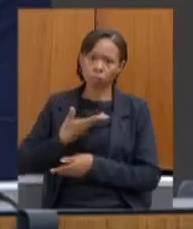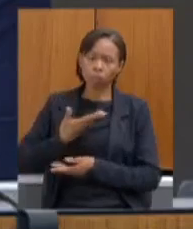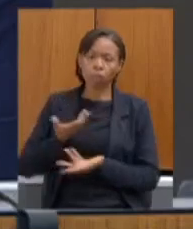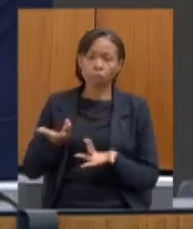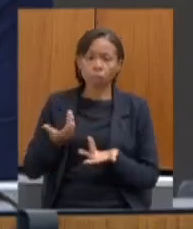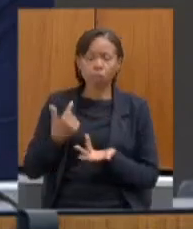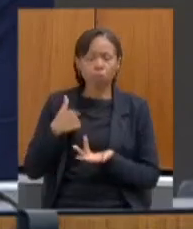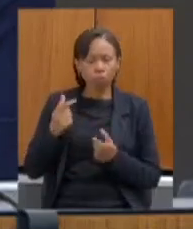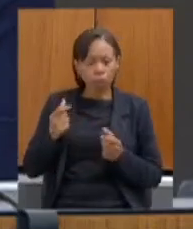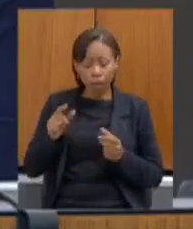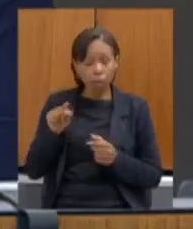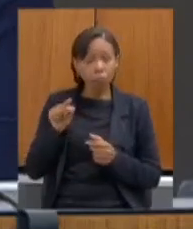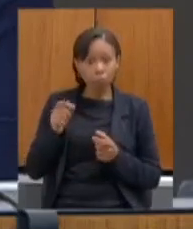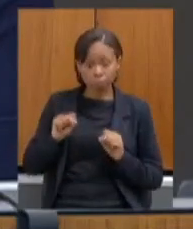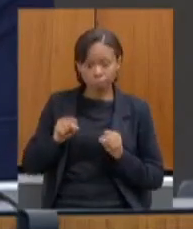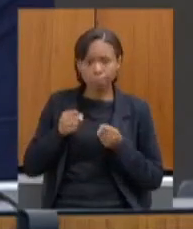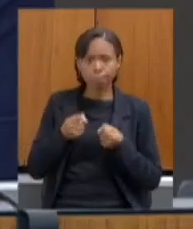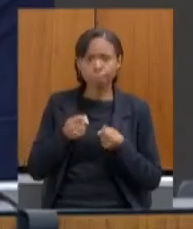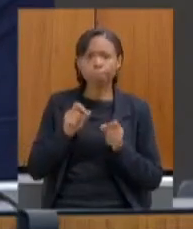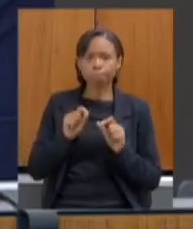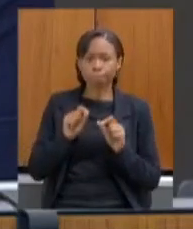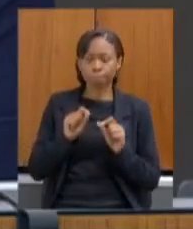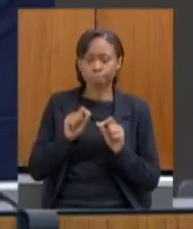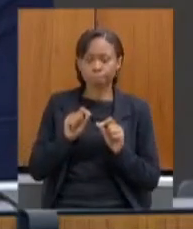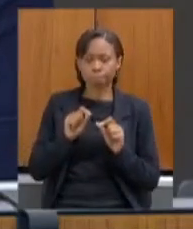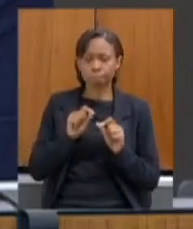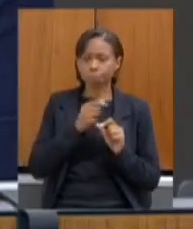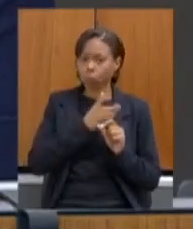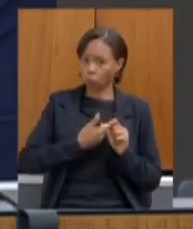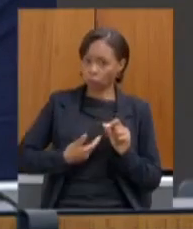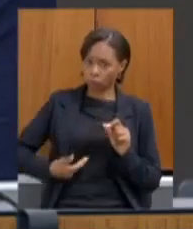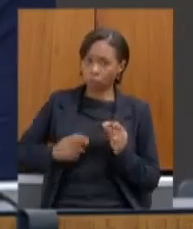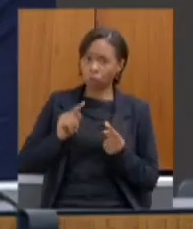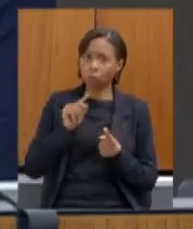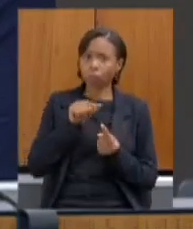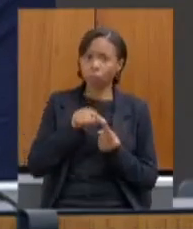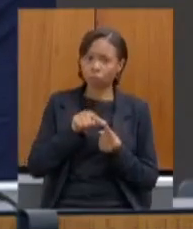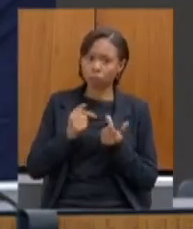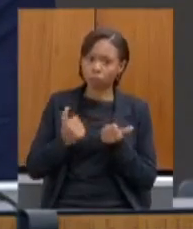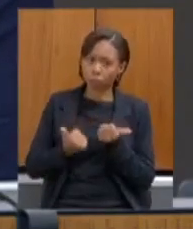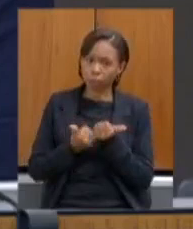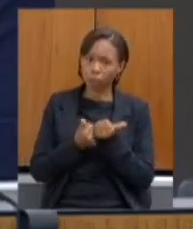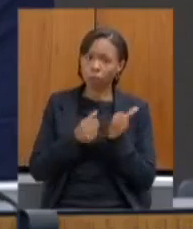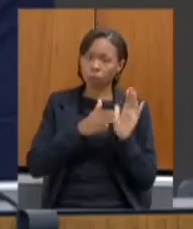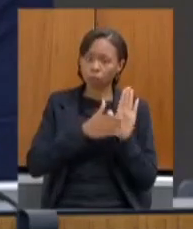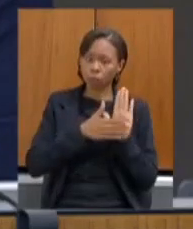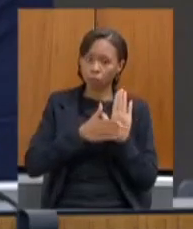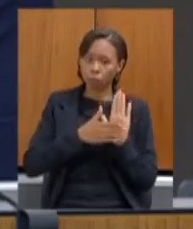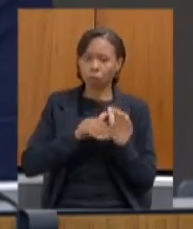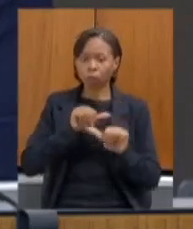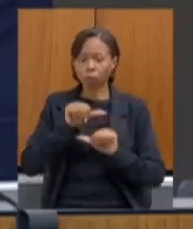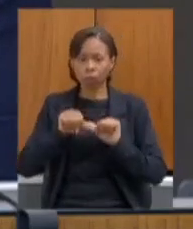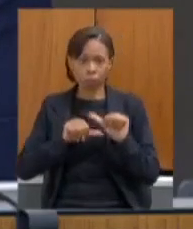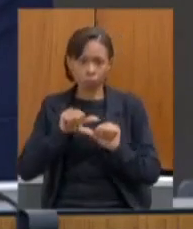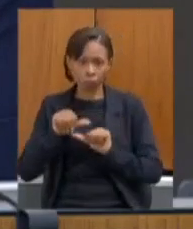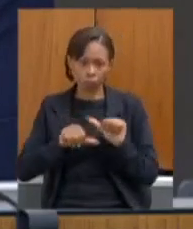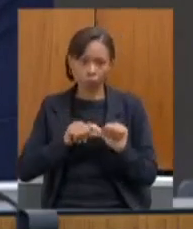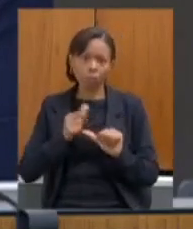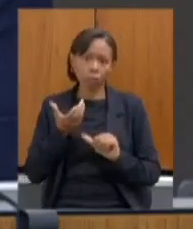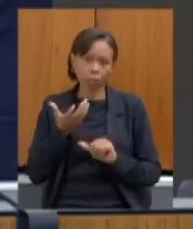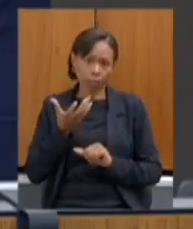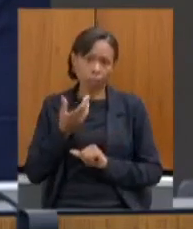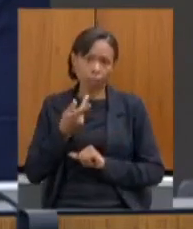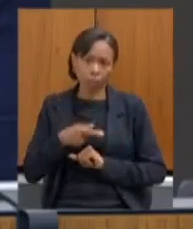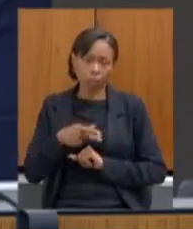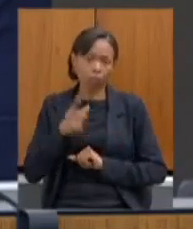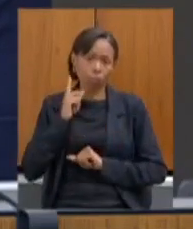a intenção deste governo de trazer cada vez mais apoio para as propostas e mudanças que o governador Romeu Zema quer propor para o nosso